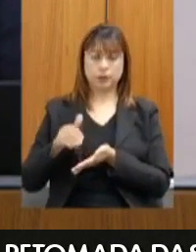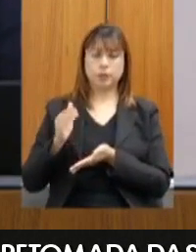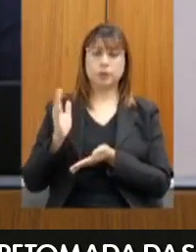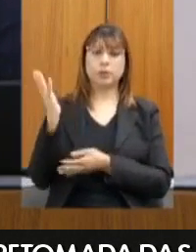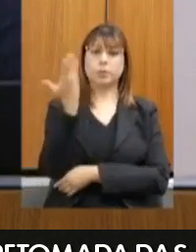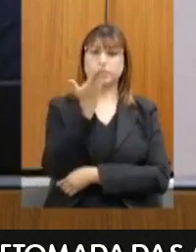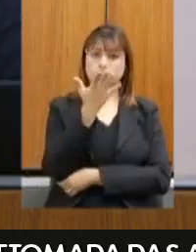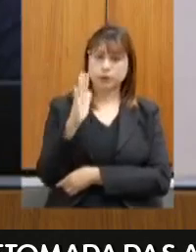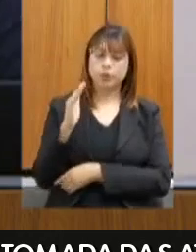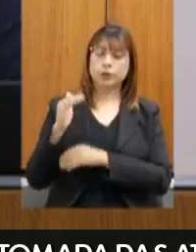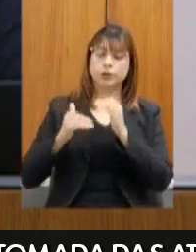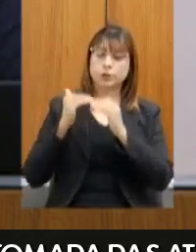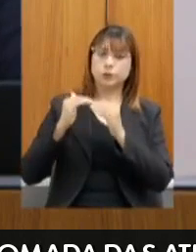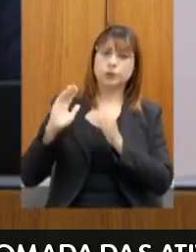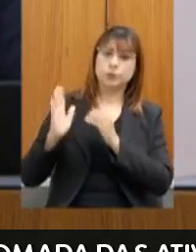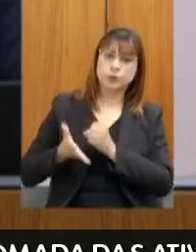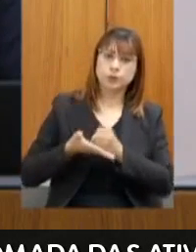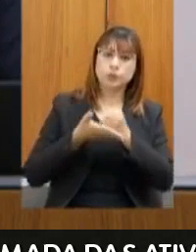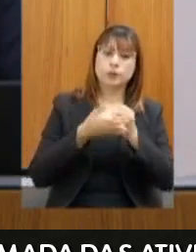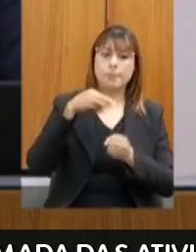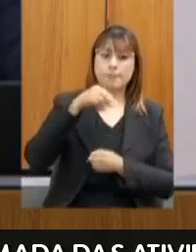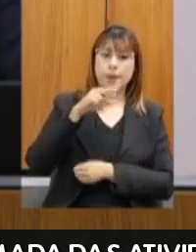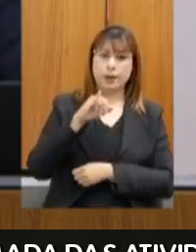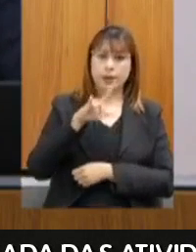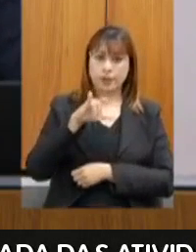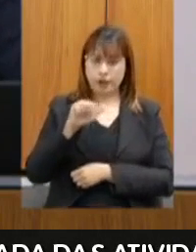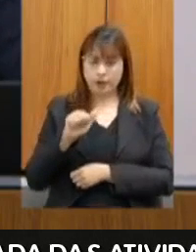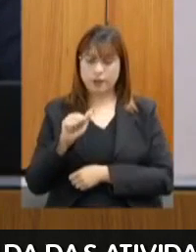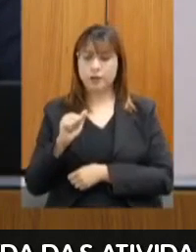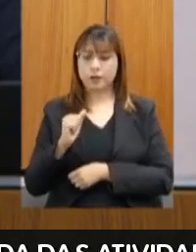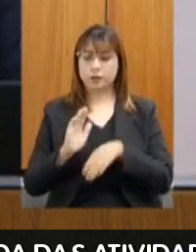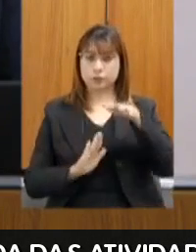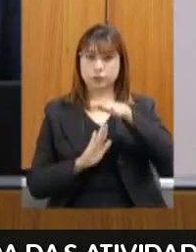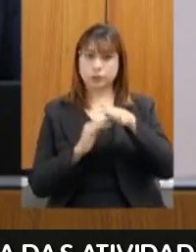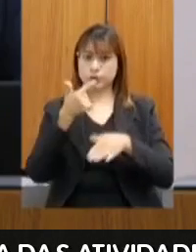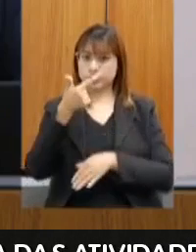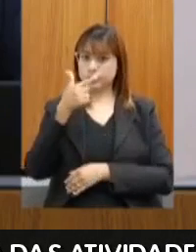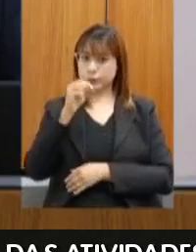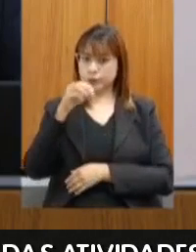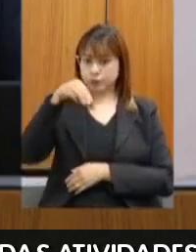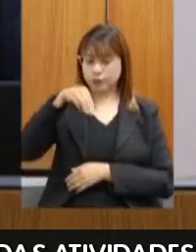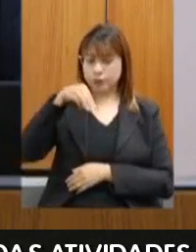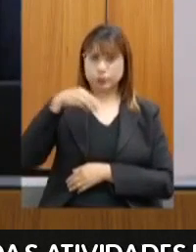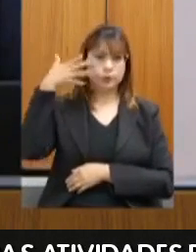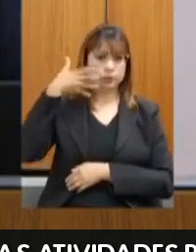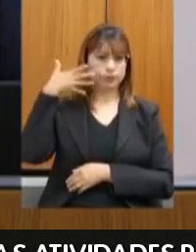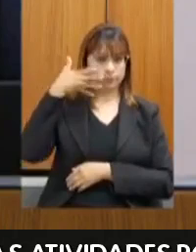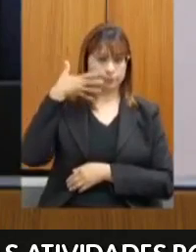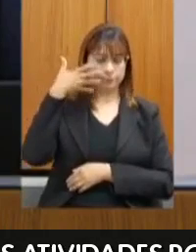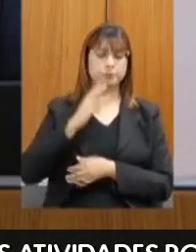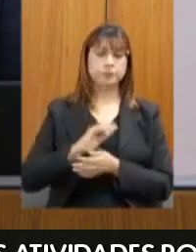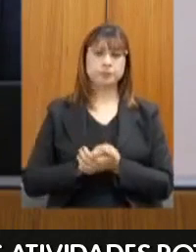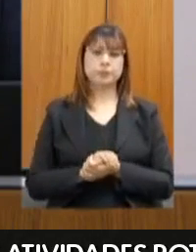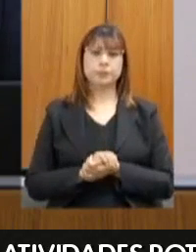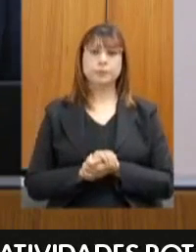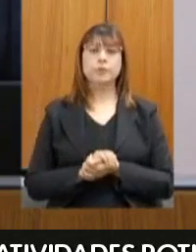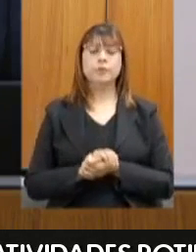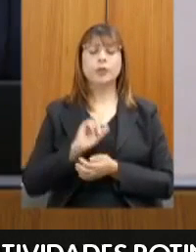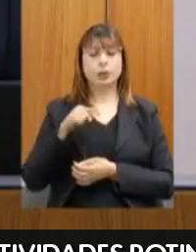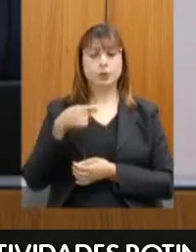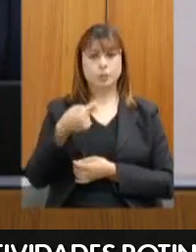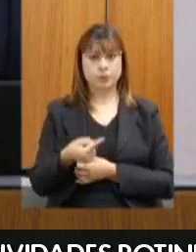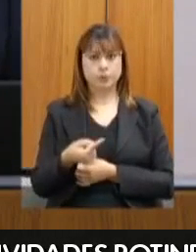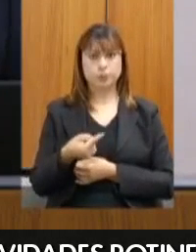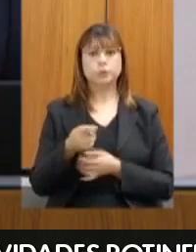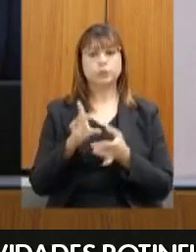Sustentável, a senhora Marília Melo de Carvalho, disporá de até 20 minutos para a sua exposição. Na sequência,